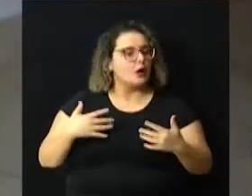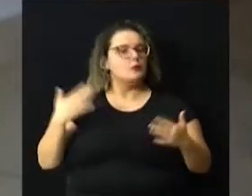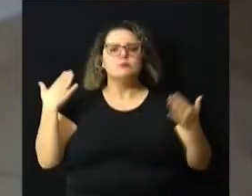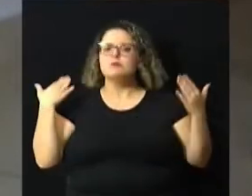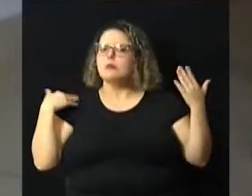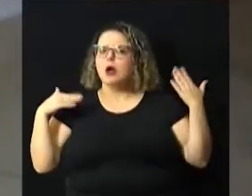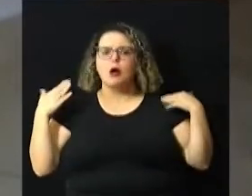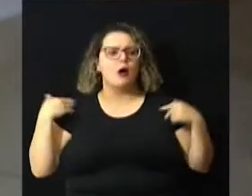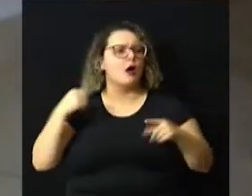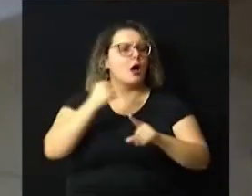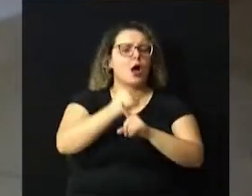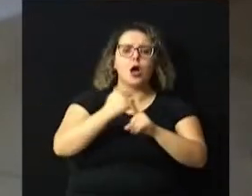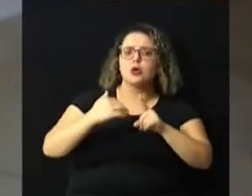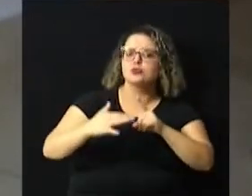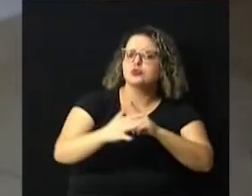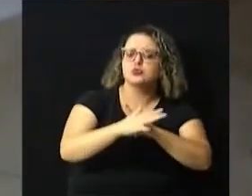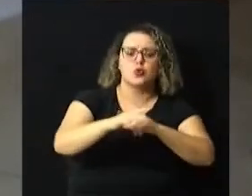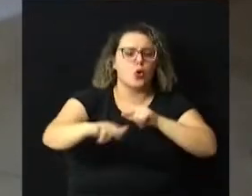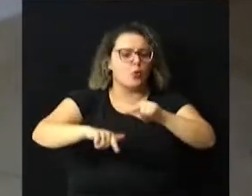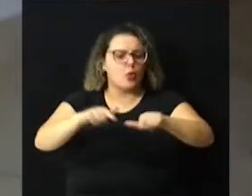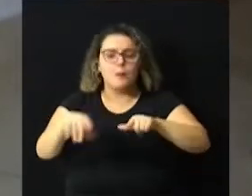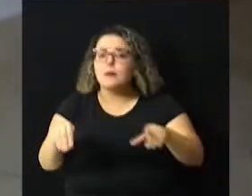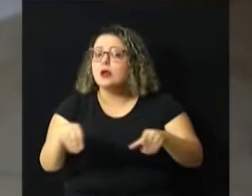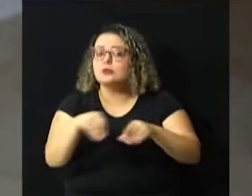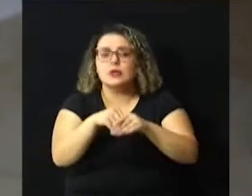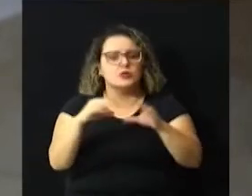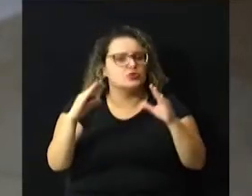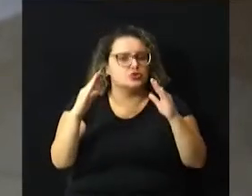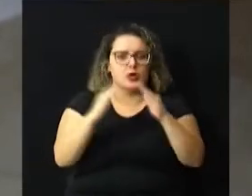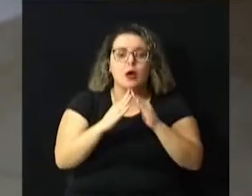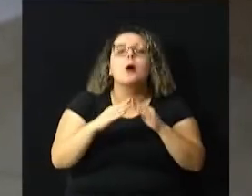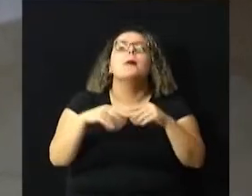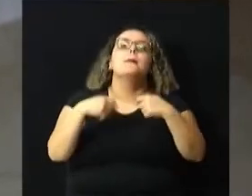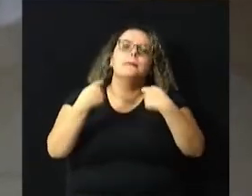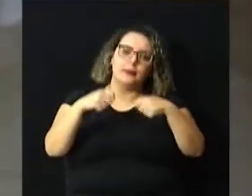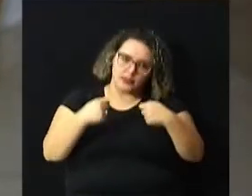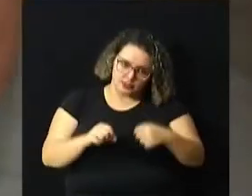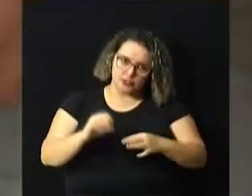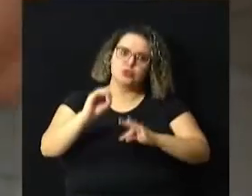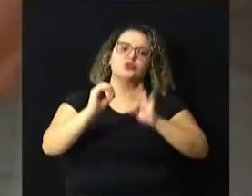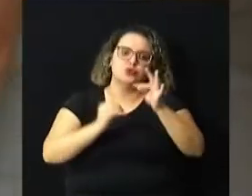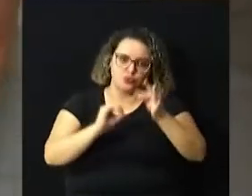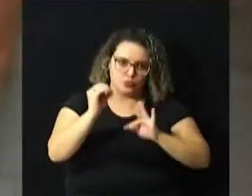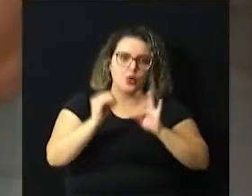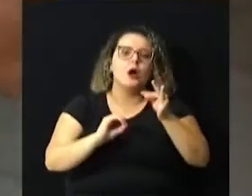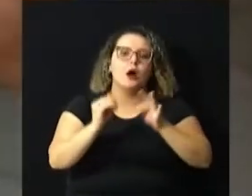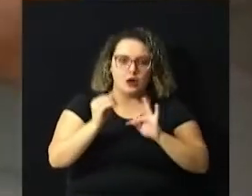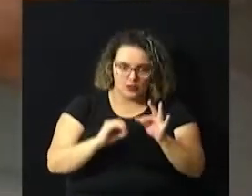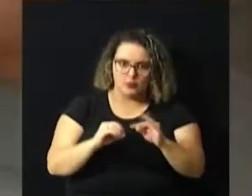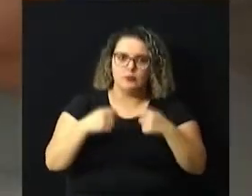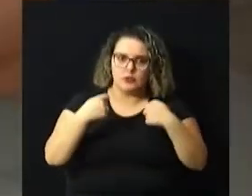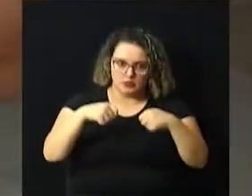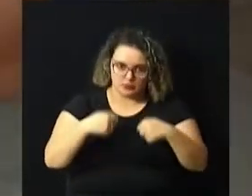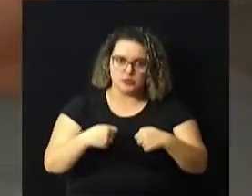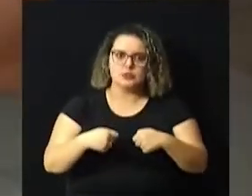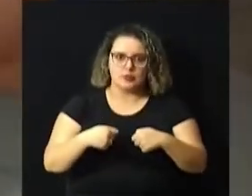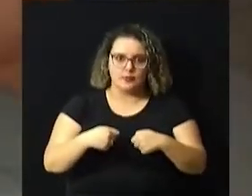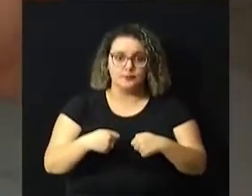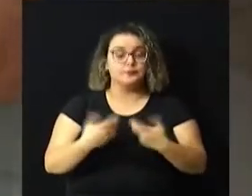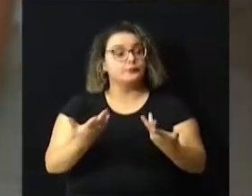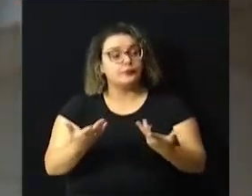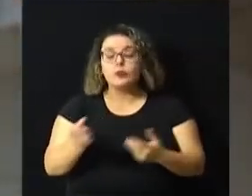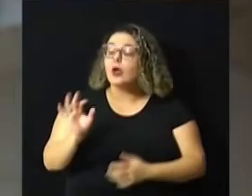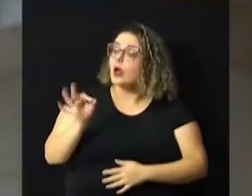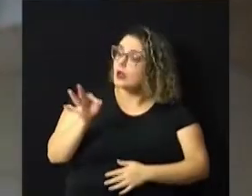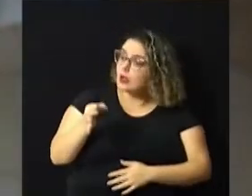lazer social, do trabalho, dentro de casa, você precisa de um TO, de uma terapeuta ocupacional. Por exemplo, certamente